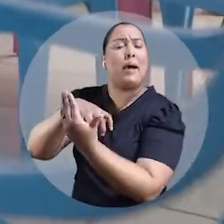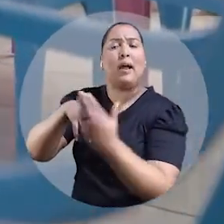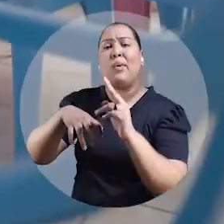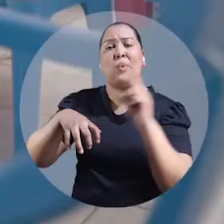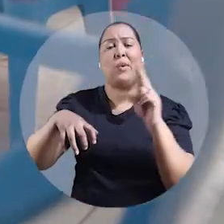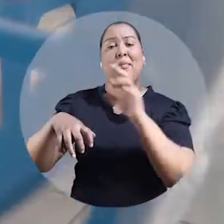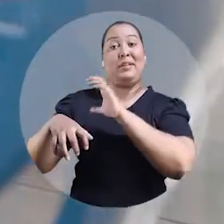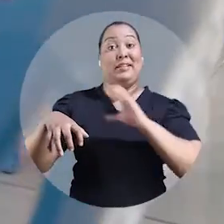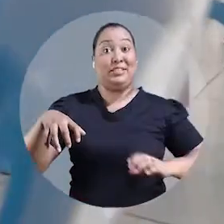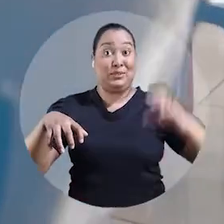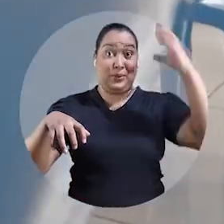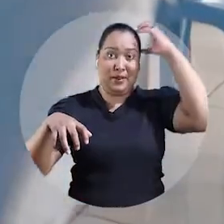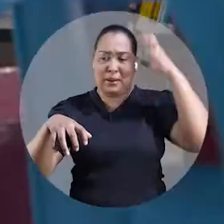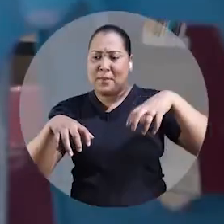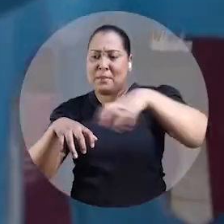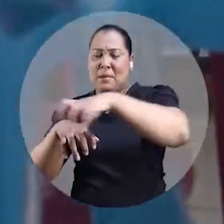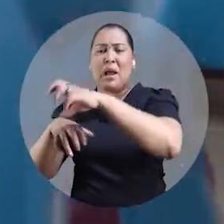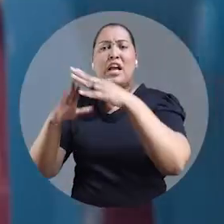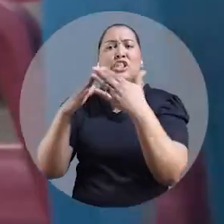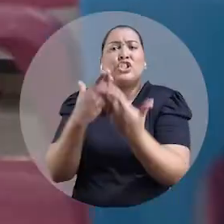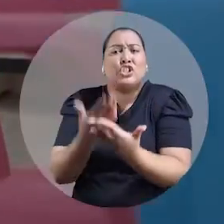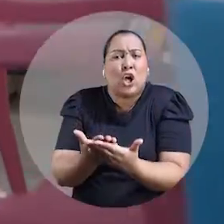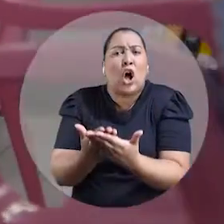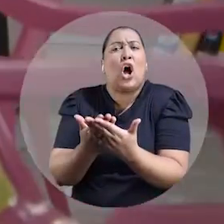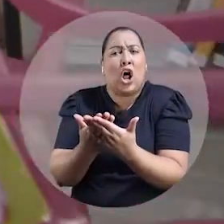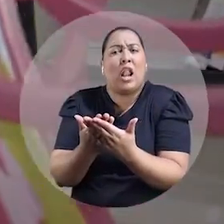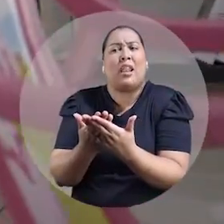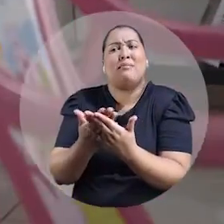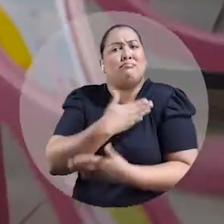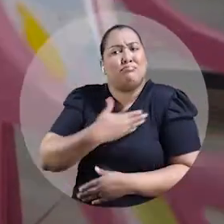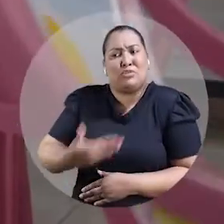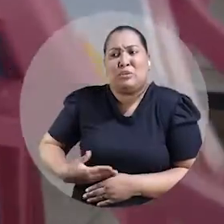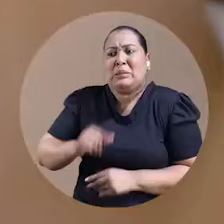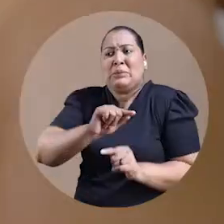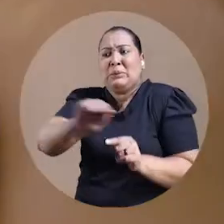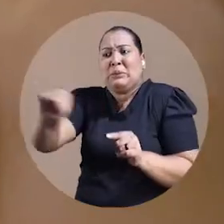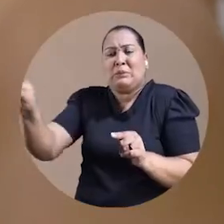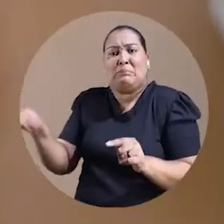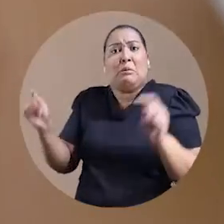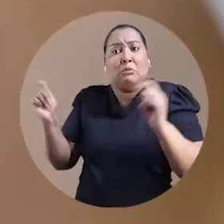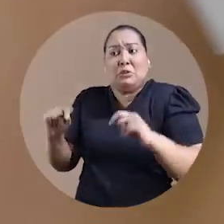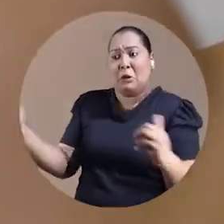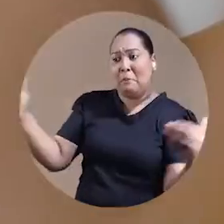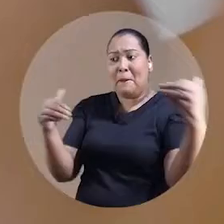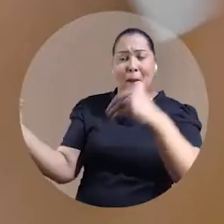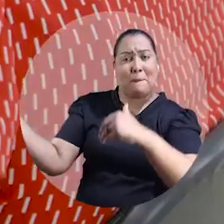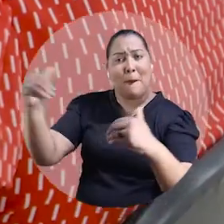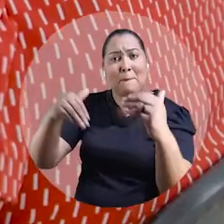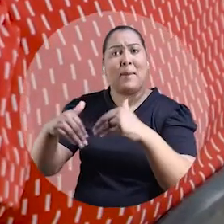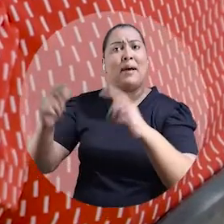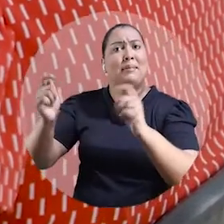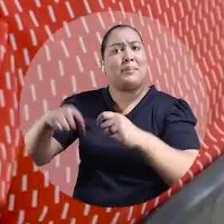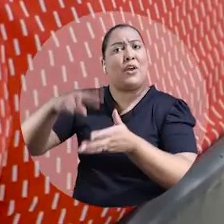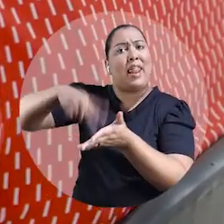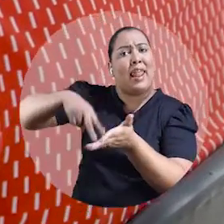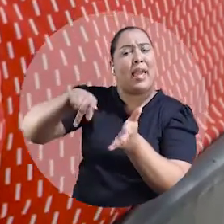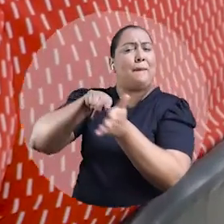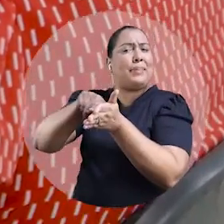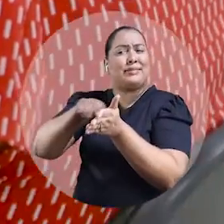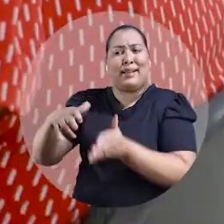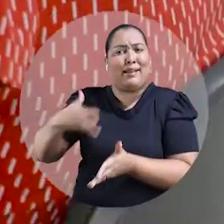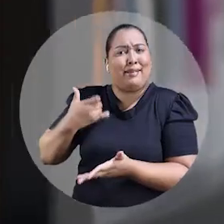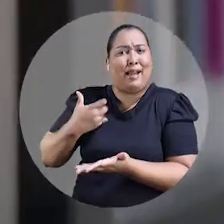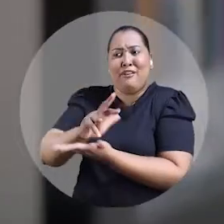Próxima a várias escolas públicas, com alunos de diversas faixas etárias que utilizam o espaço para estudos, leituras e